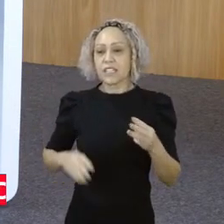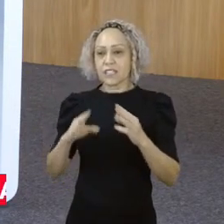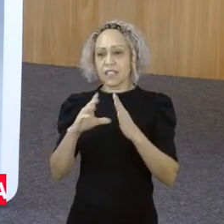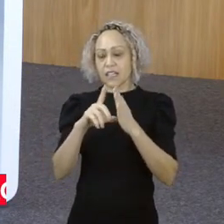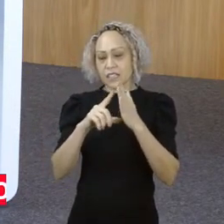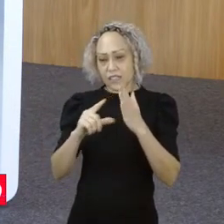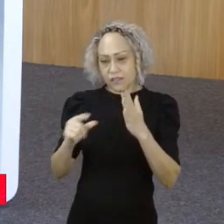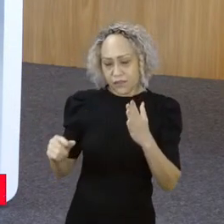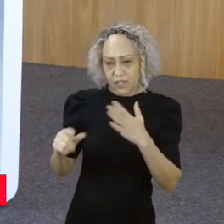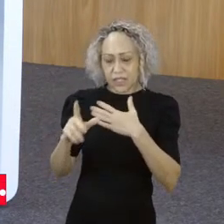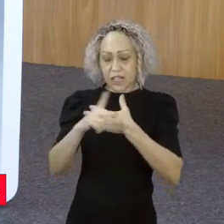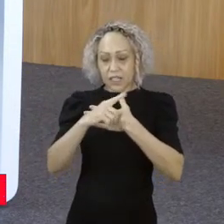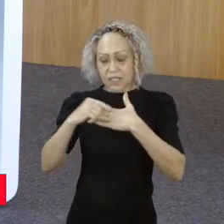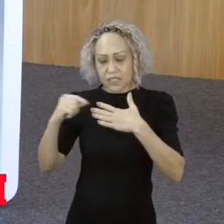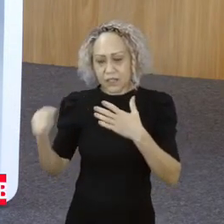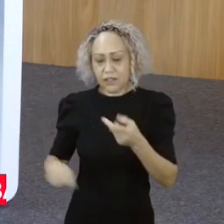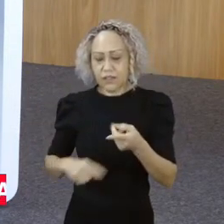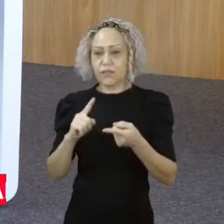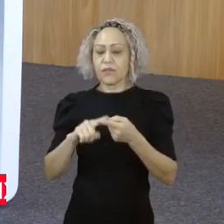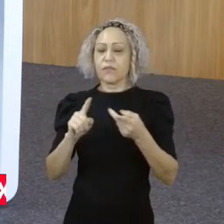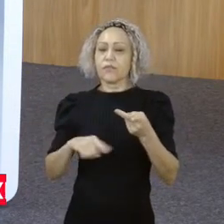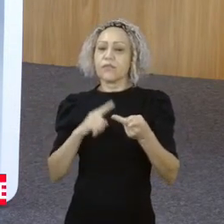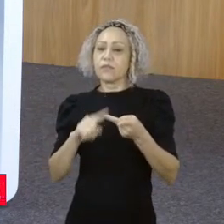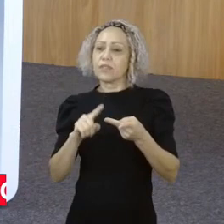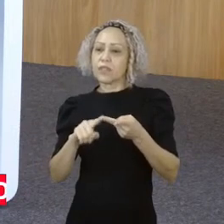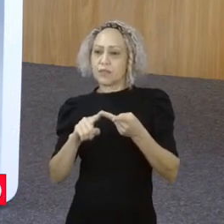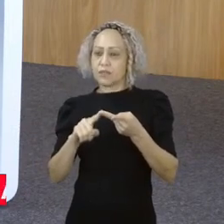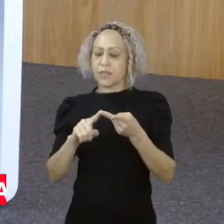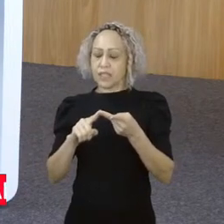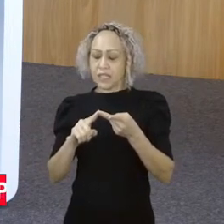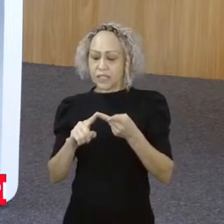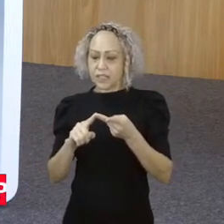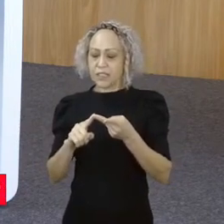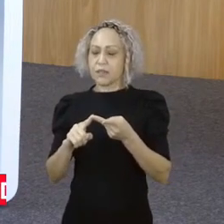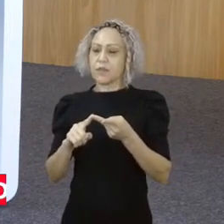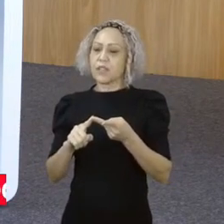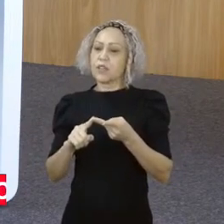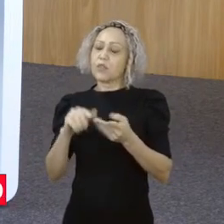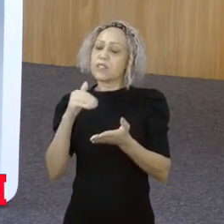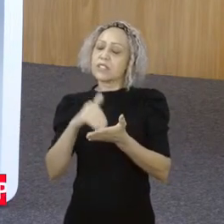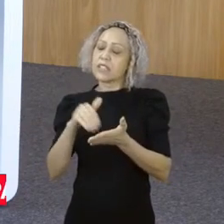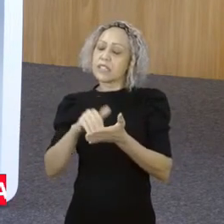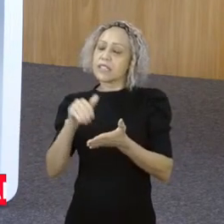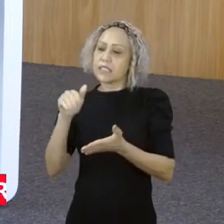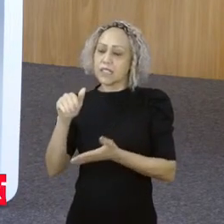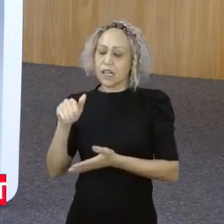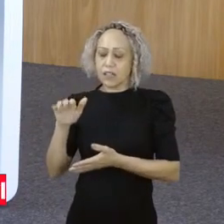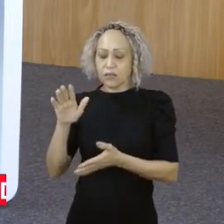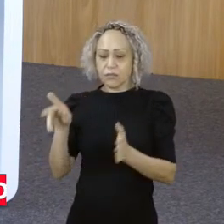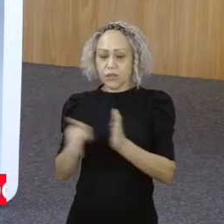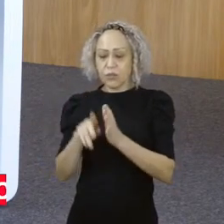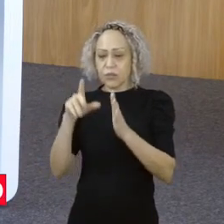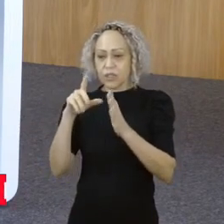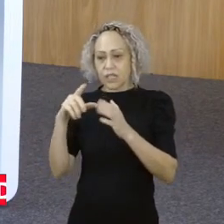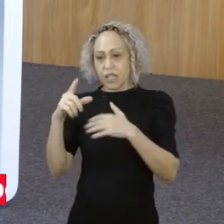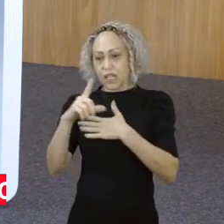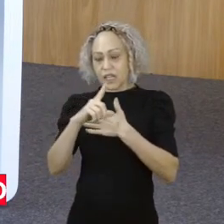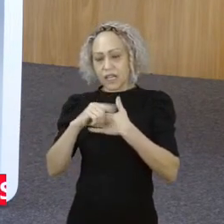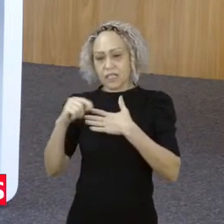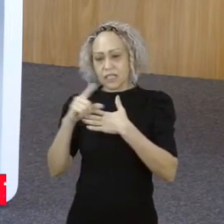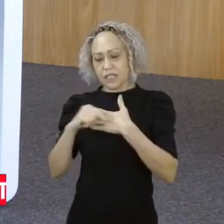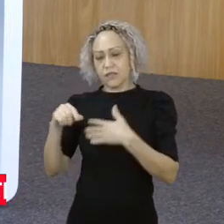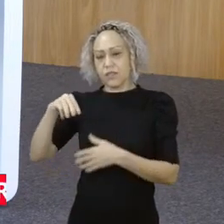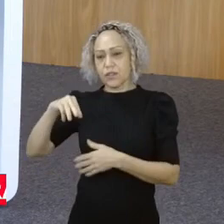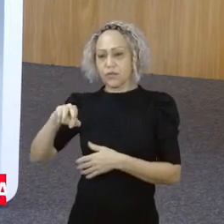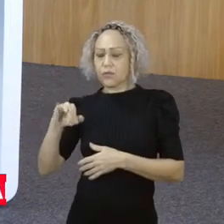e Serviços Públicos, Esther Dweck, e com a secretária executiva da Casa Civil, Miriam Belchior. Na parte da tarde, o presidente participa